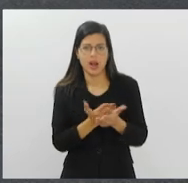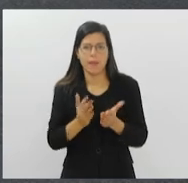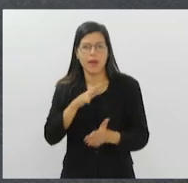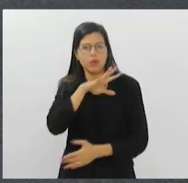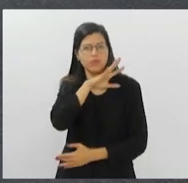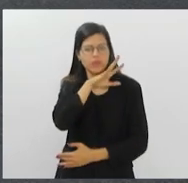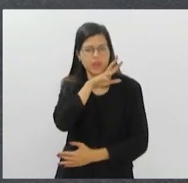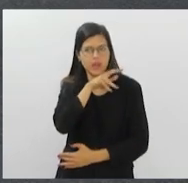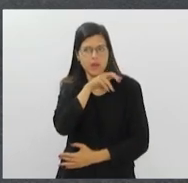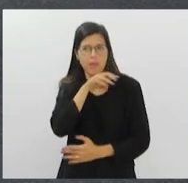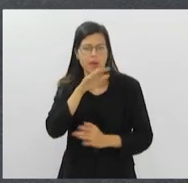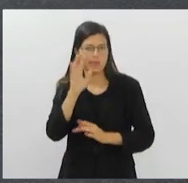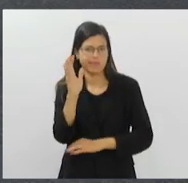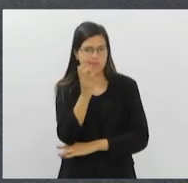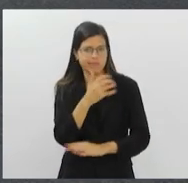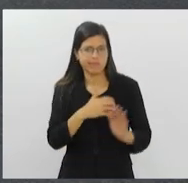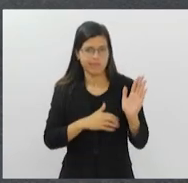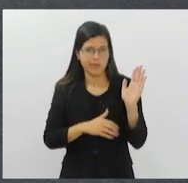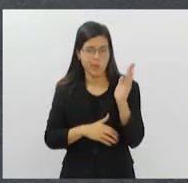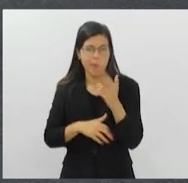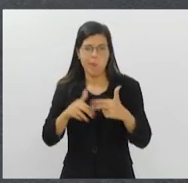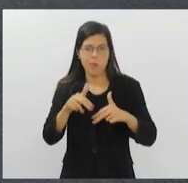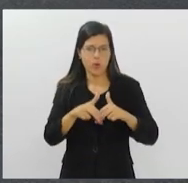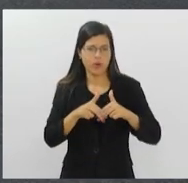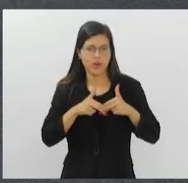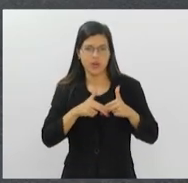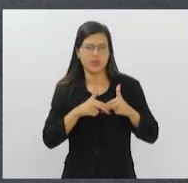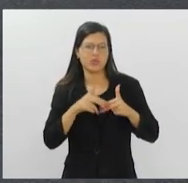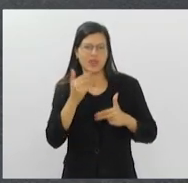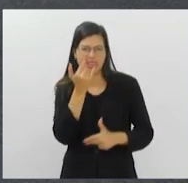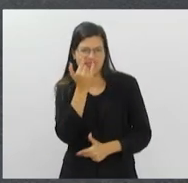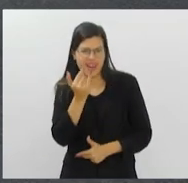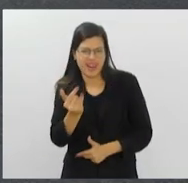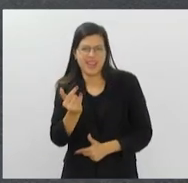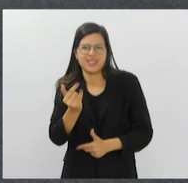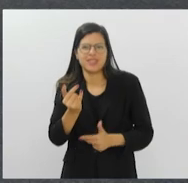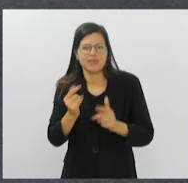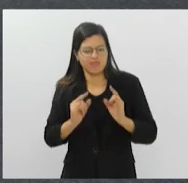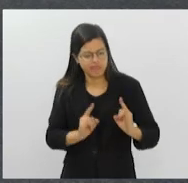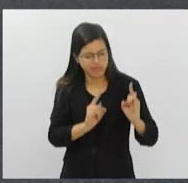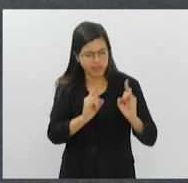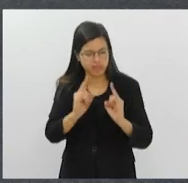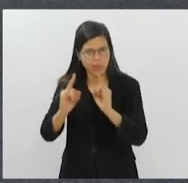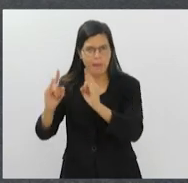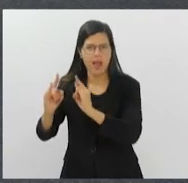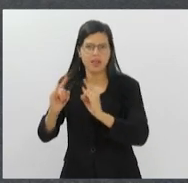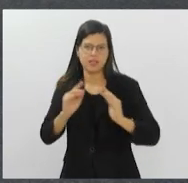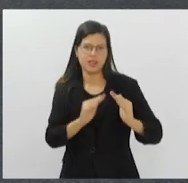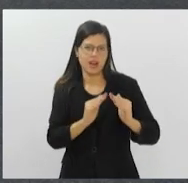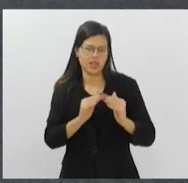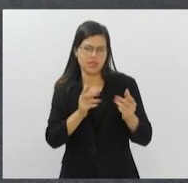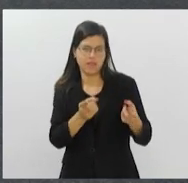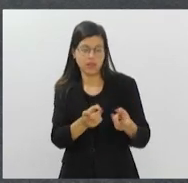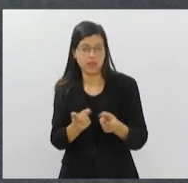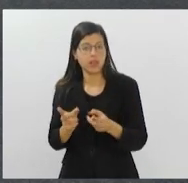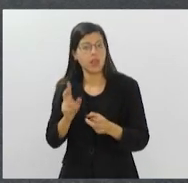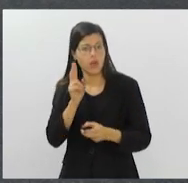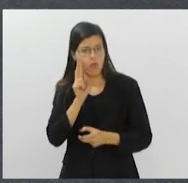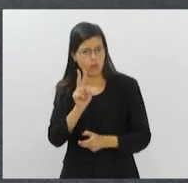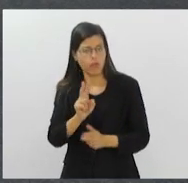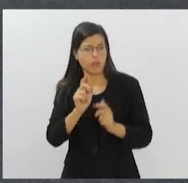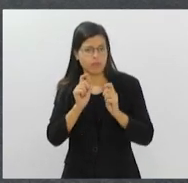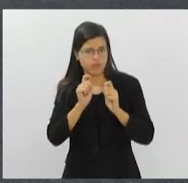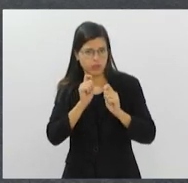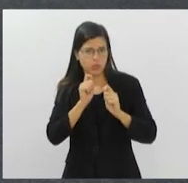nome da especulação imobiliária. E pelo que eu li na imprensa, a prefeitura já deu a